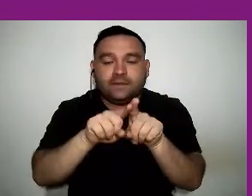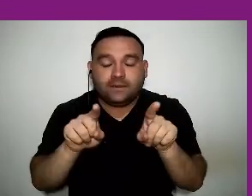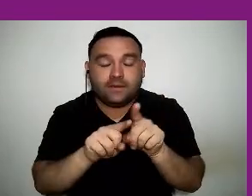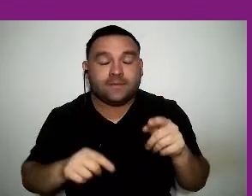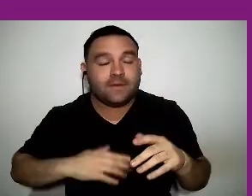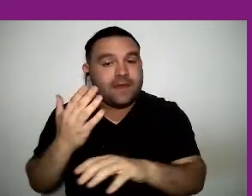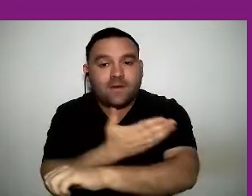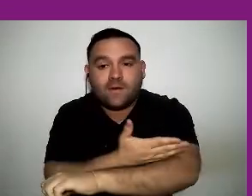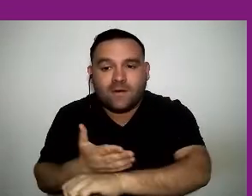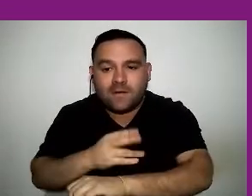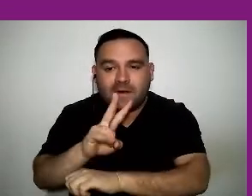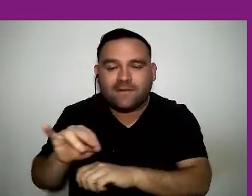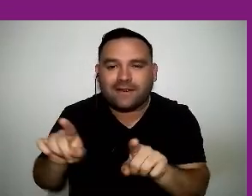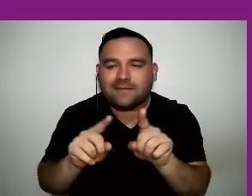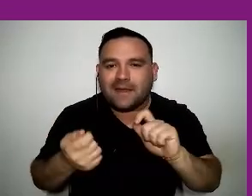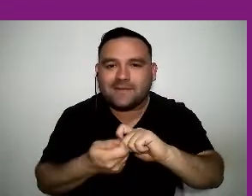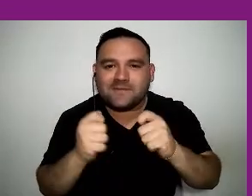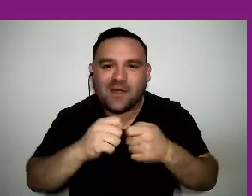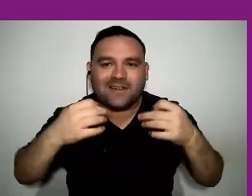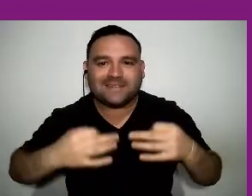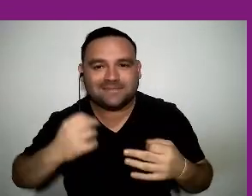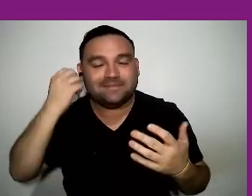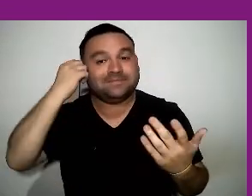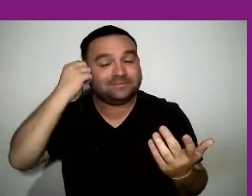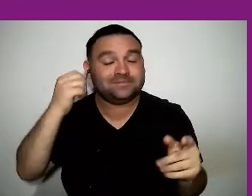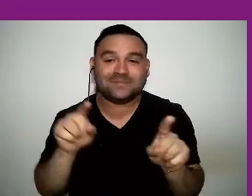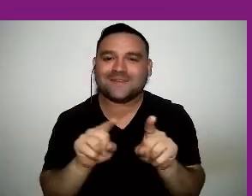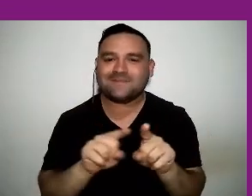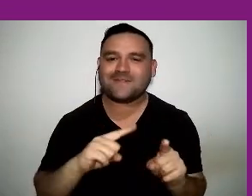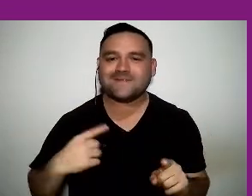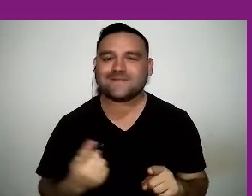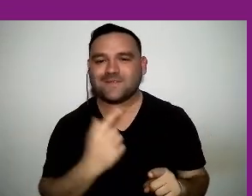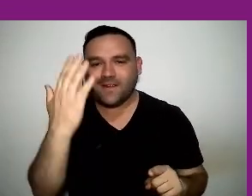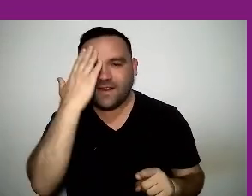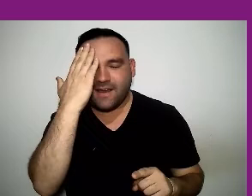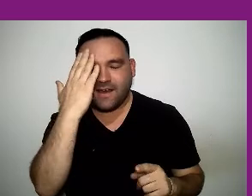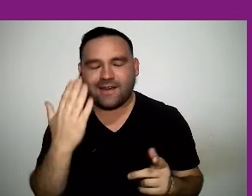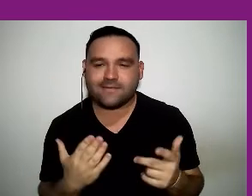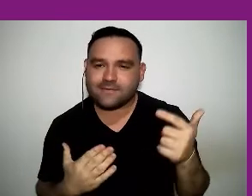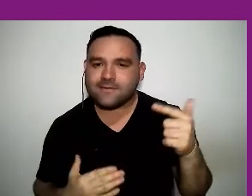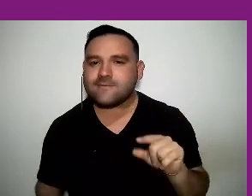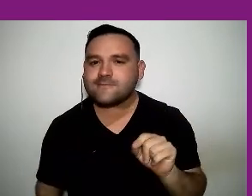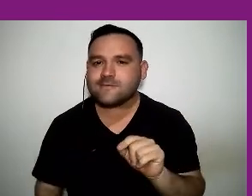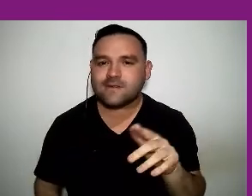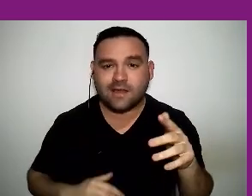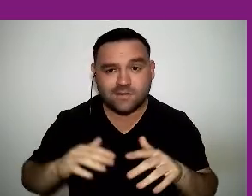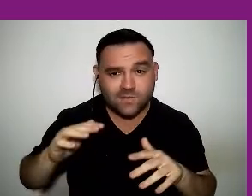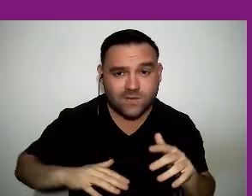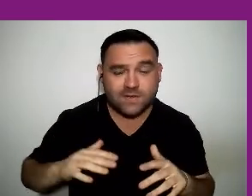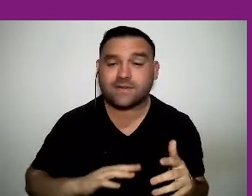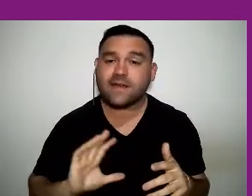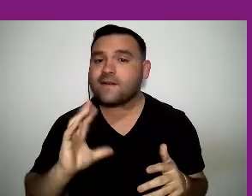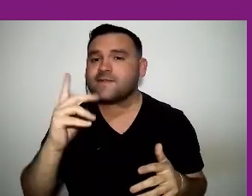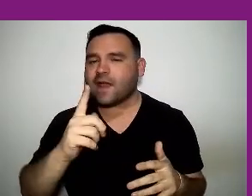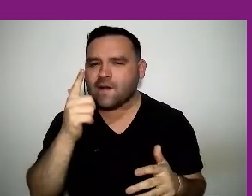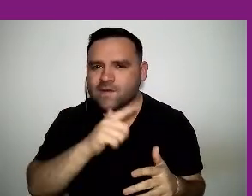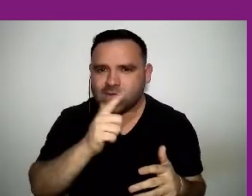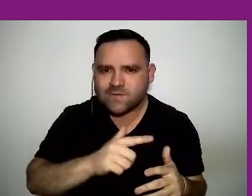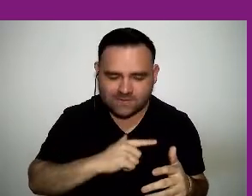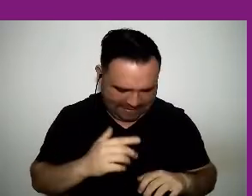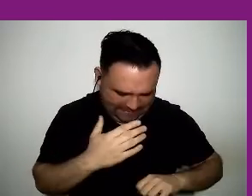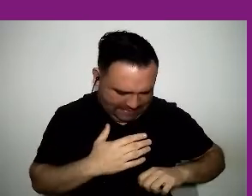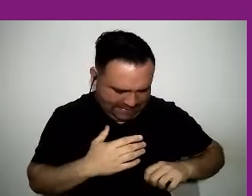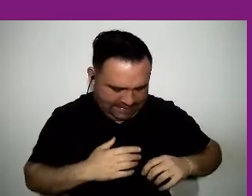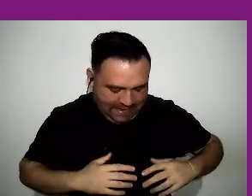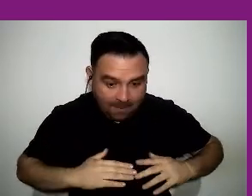a mais adequada. E a gente sabe que se a gente, de alguma maneira, conseguir recrutar o